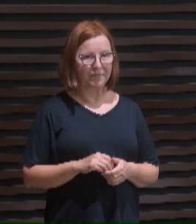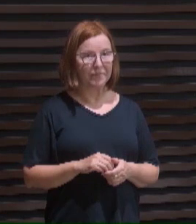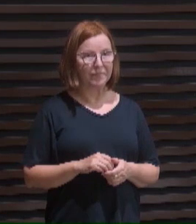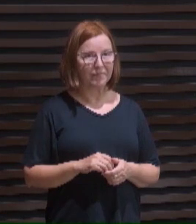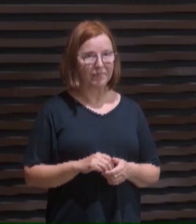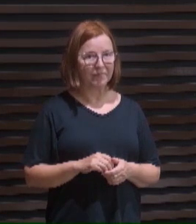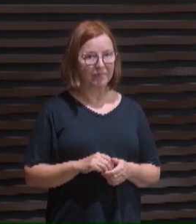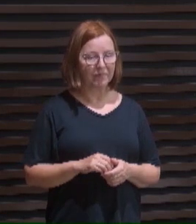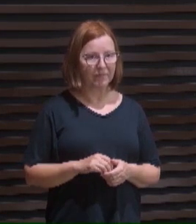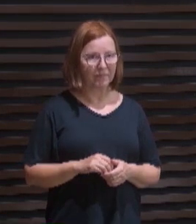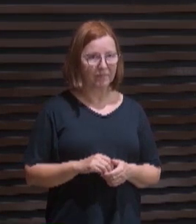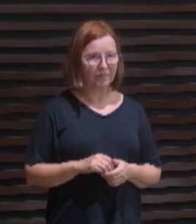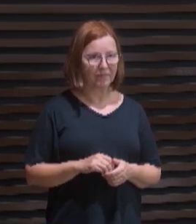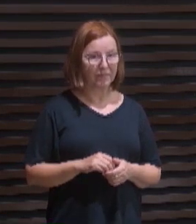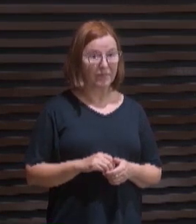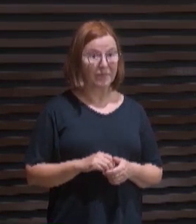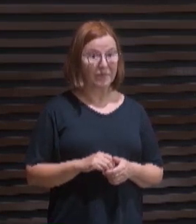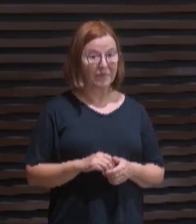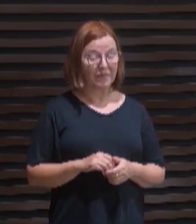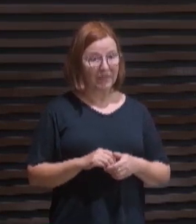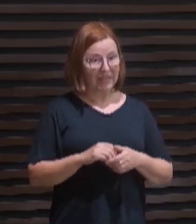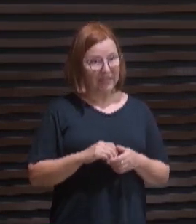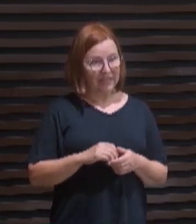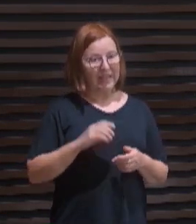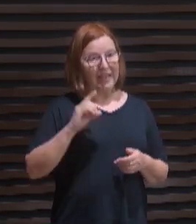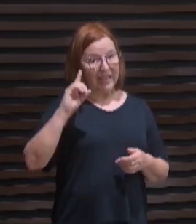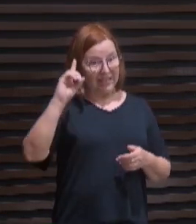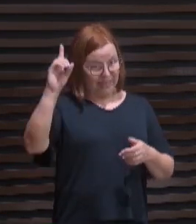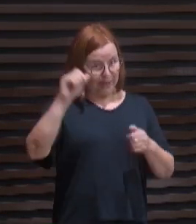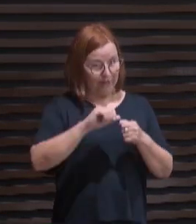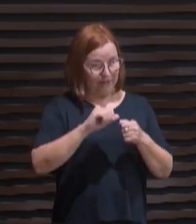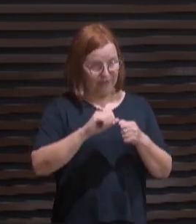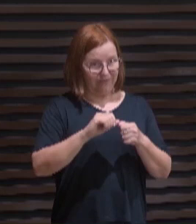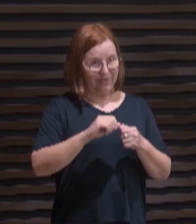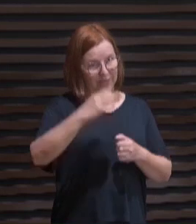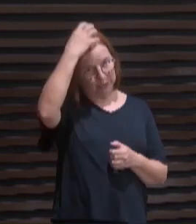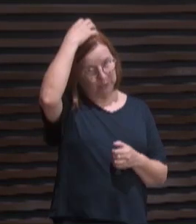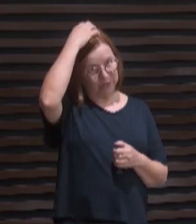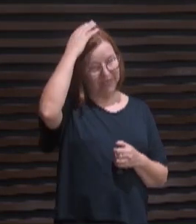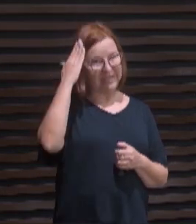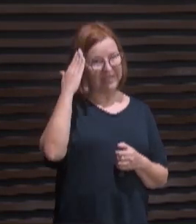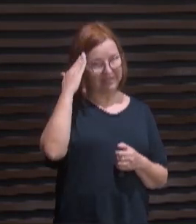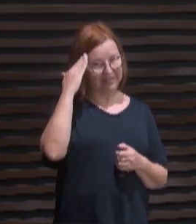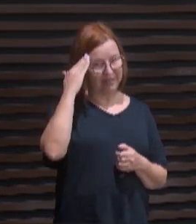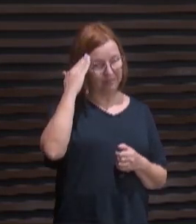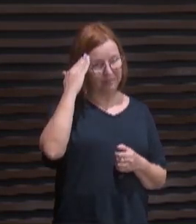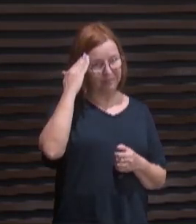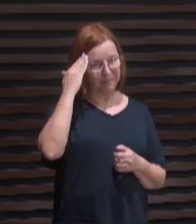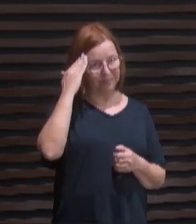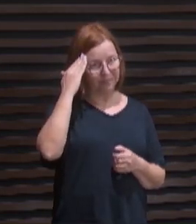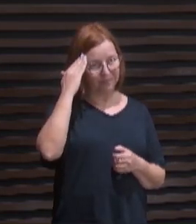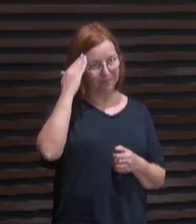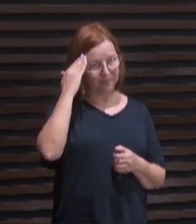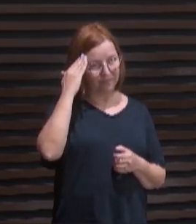pois fez saber ao rei, o rei Nabucodonosor teve aquele sonho, ele fez saber ao rei Nabucodonosor o que há